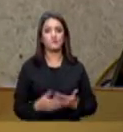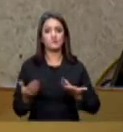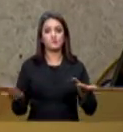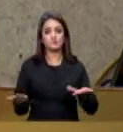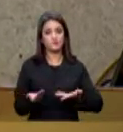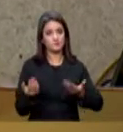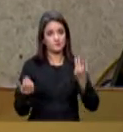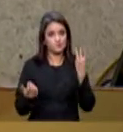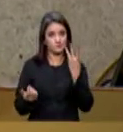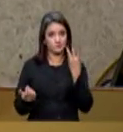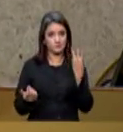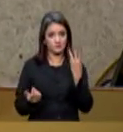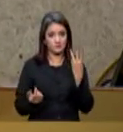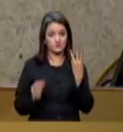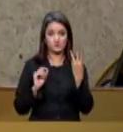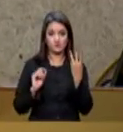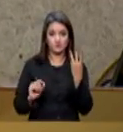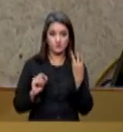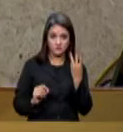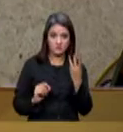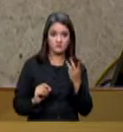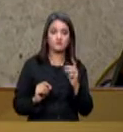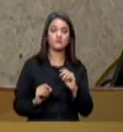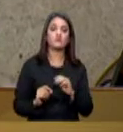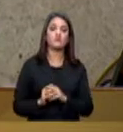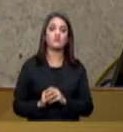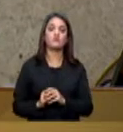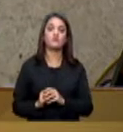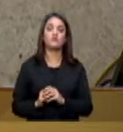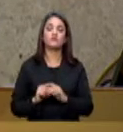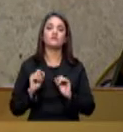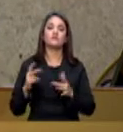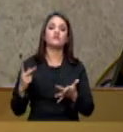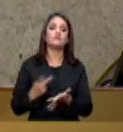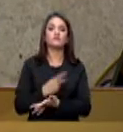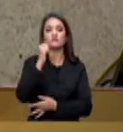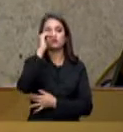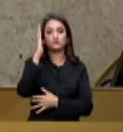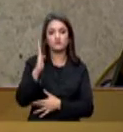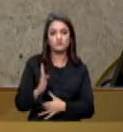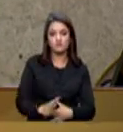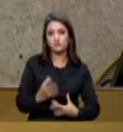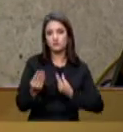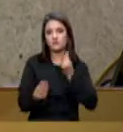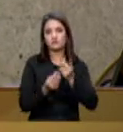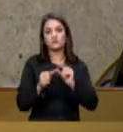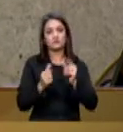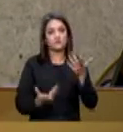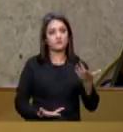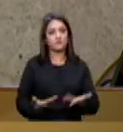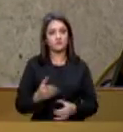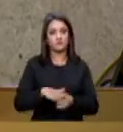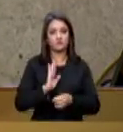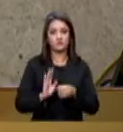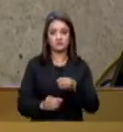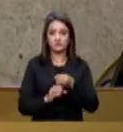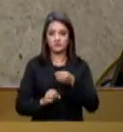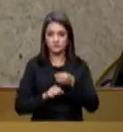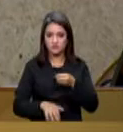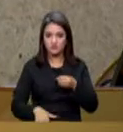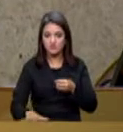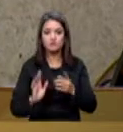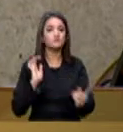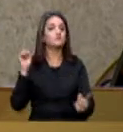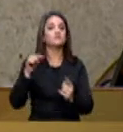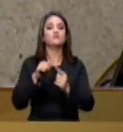premissa teórica, que é a realidade brasileira de execução do serviço de saneamento e os objetivos dessa